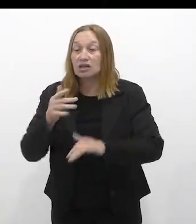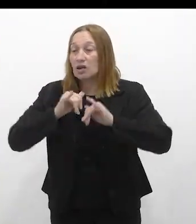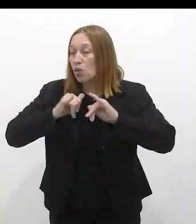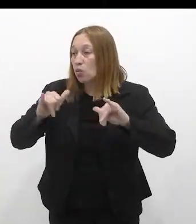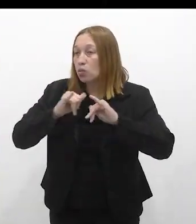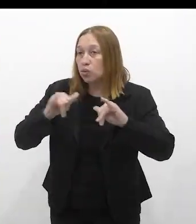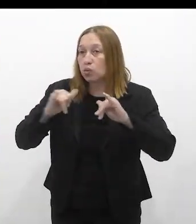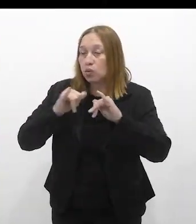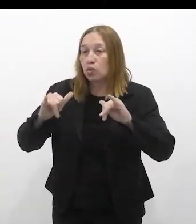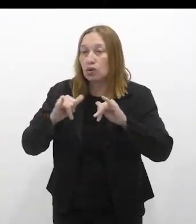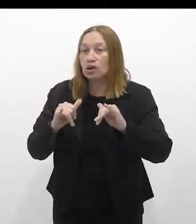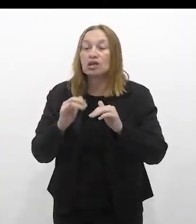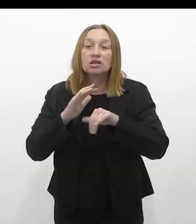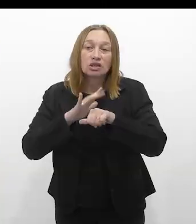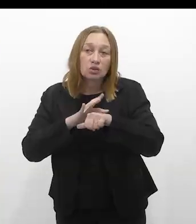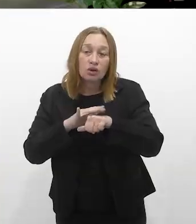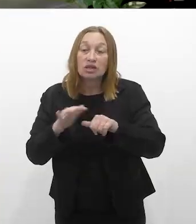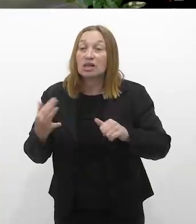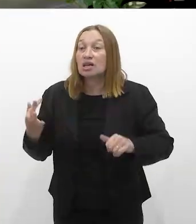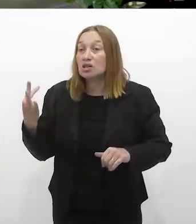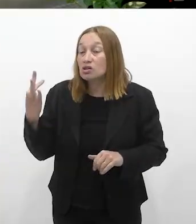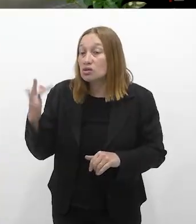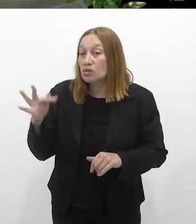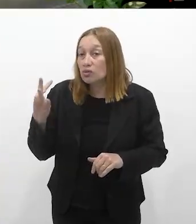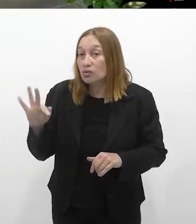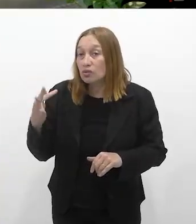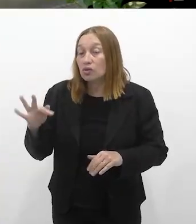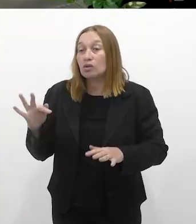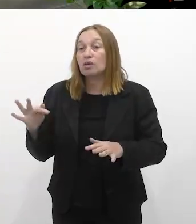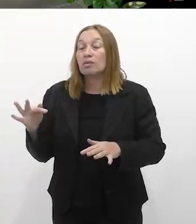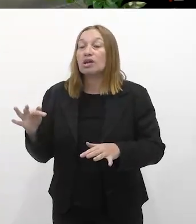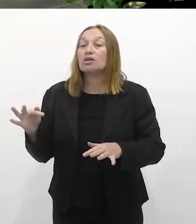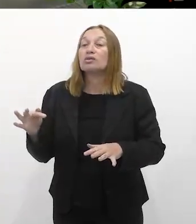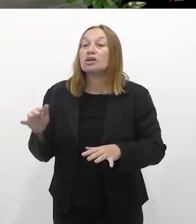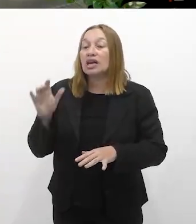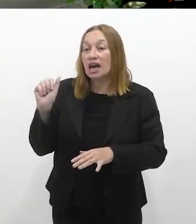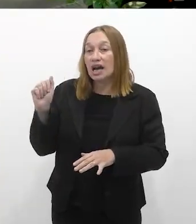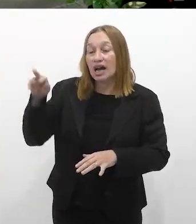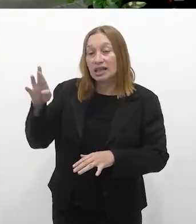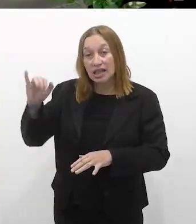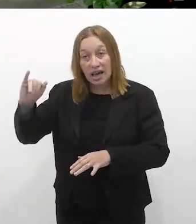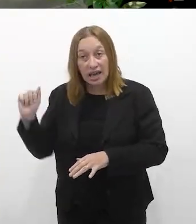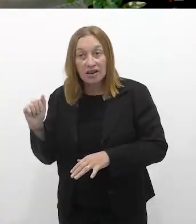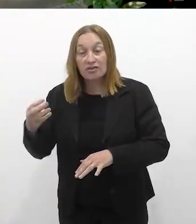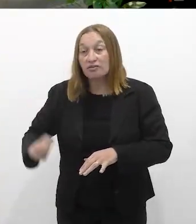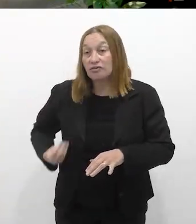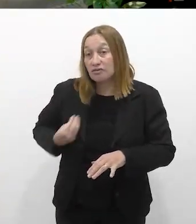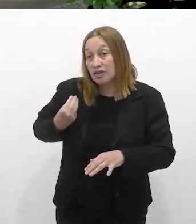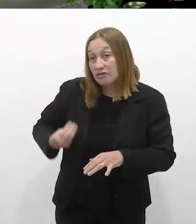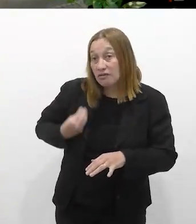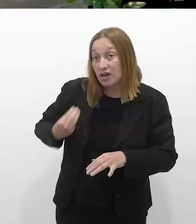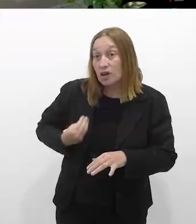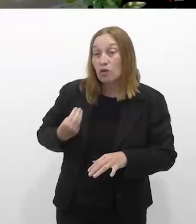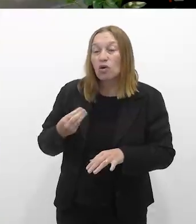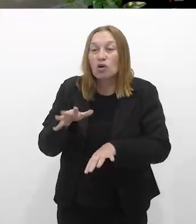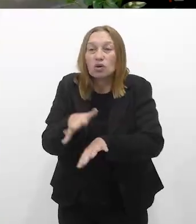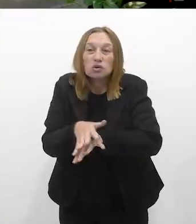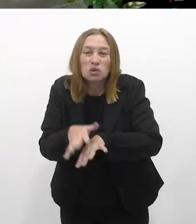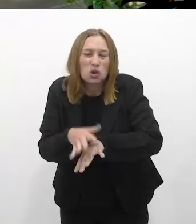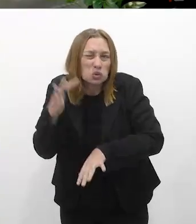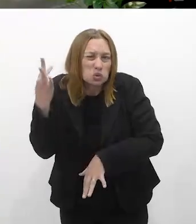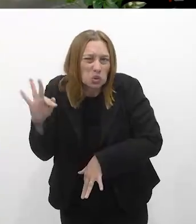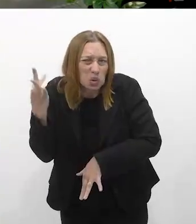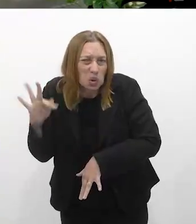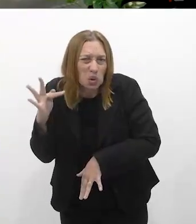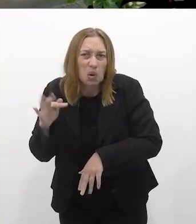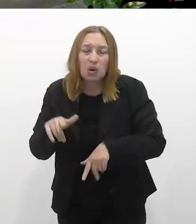as famosas começam a falar desse sofrimento que a Andréia passou. Anos sofrendo, anos de dor na relação tinha